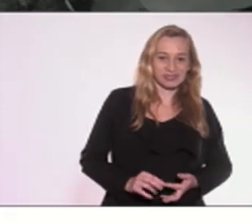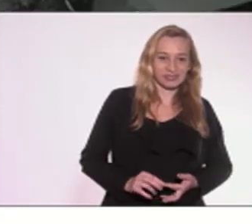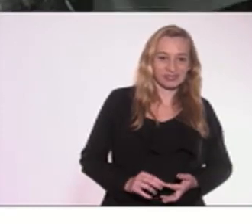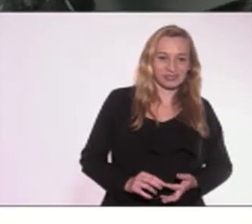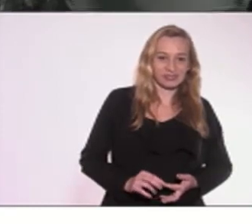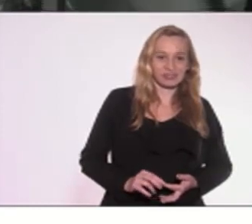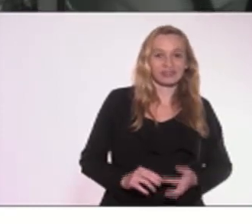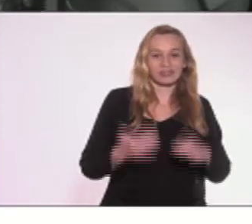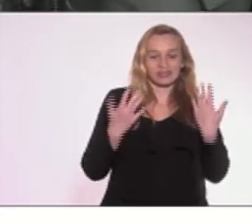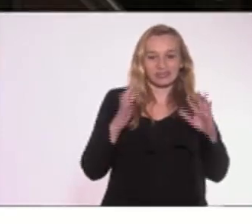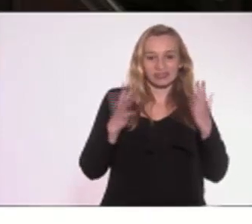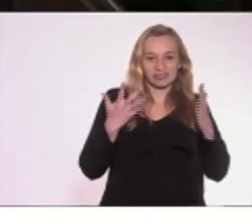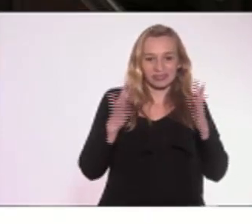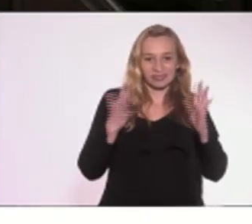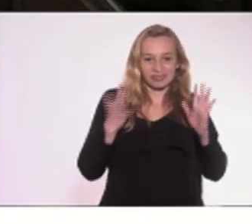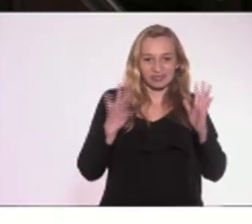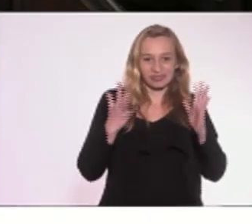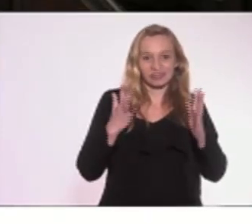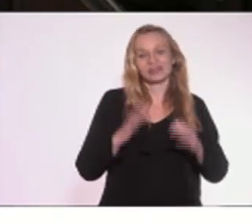A medalha.